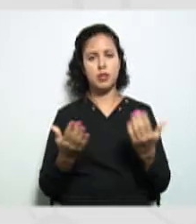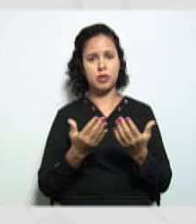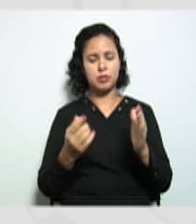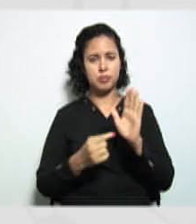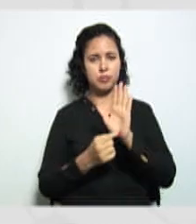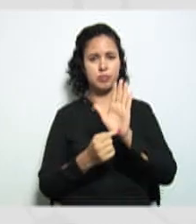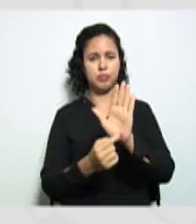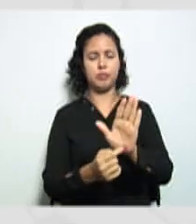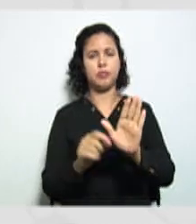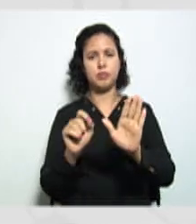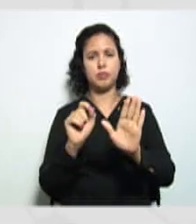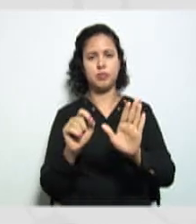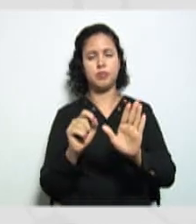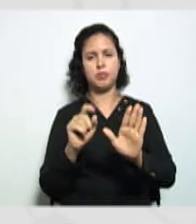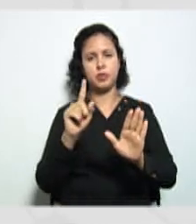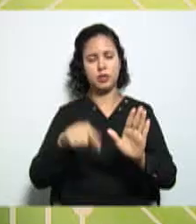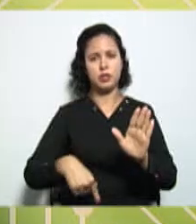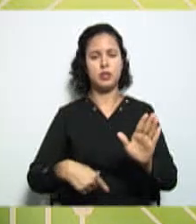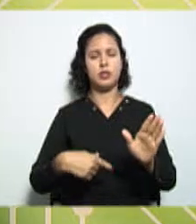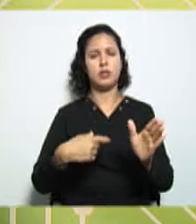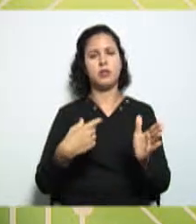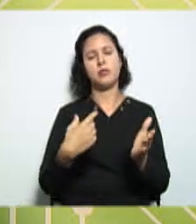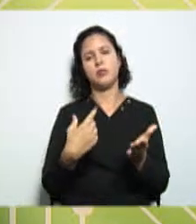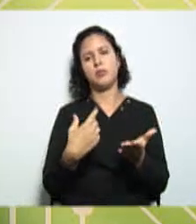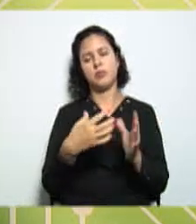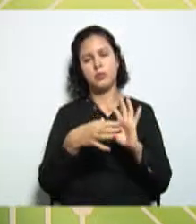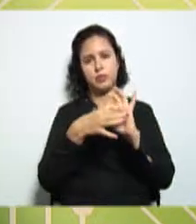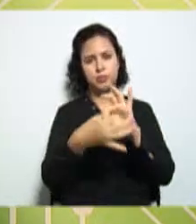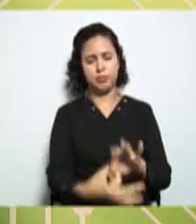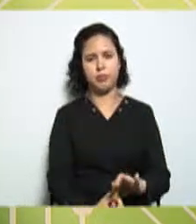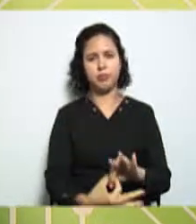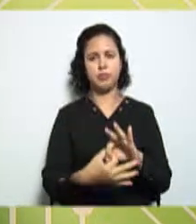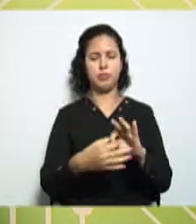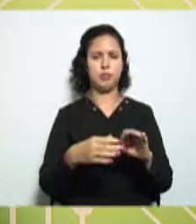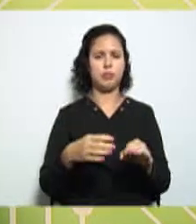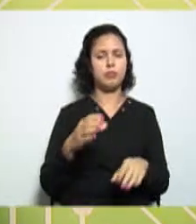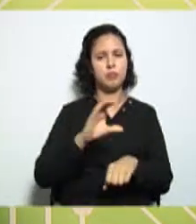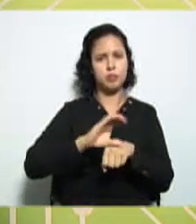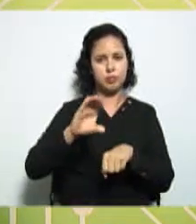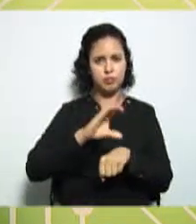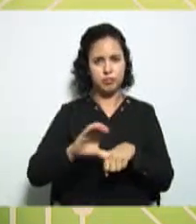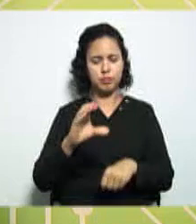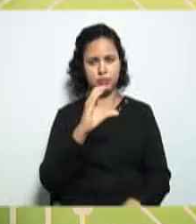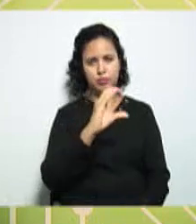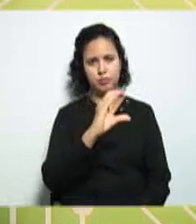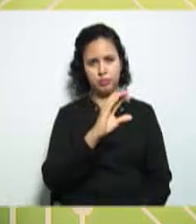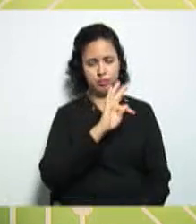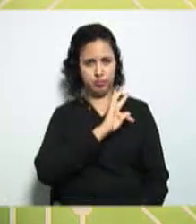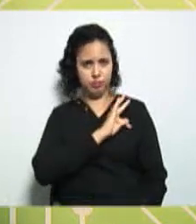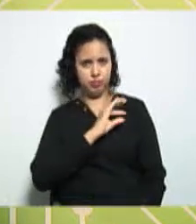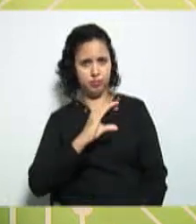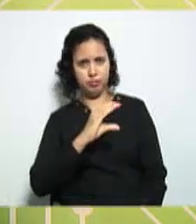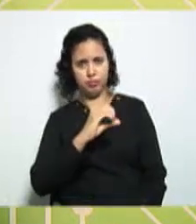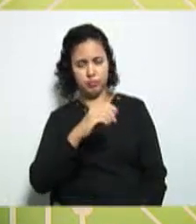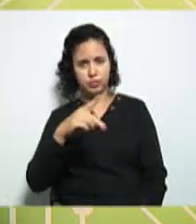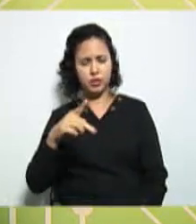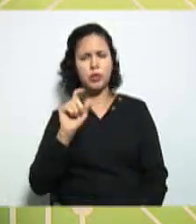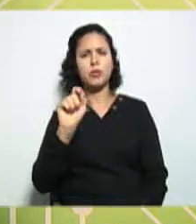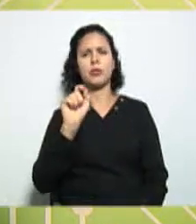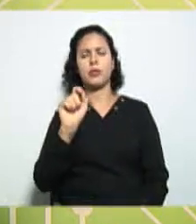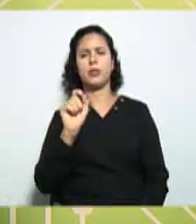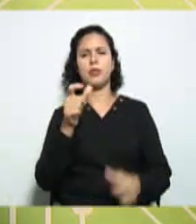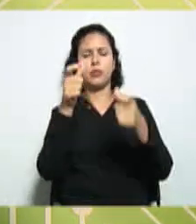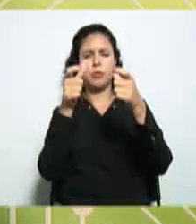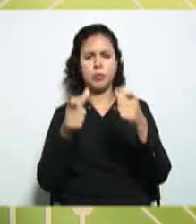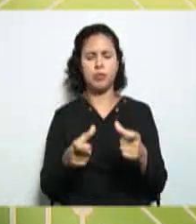para você qual é o contexto, né, do seu curso técnico em cooperativismo, ou seja, o que é esse curso,